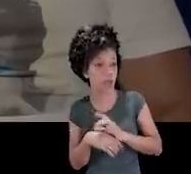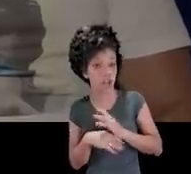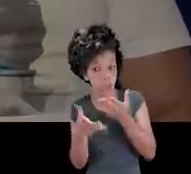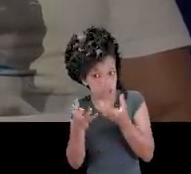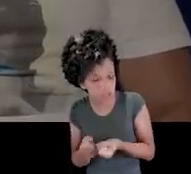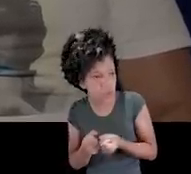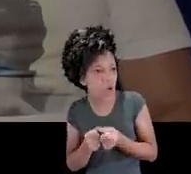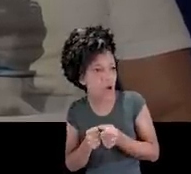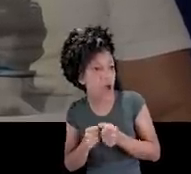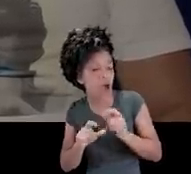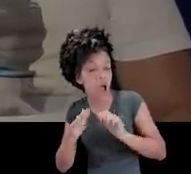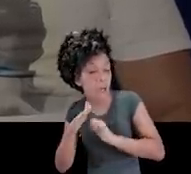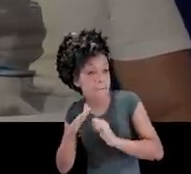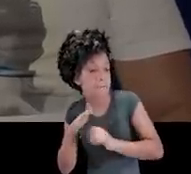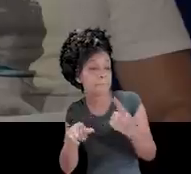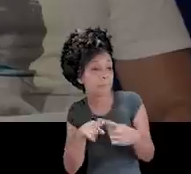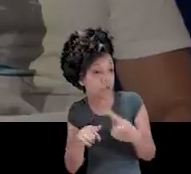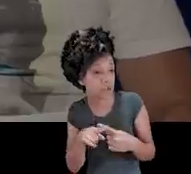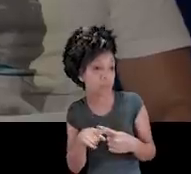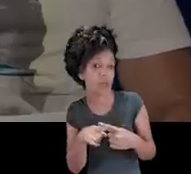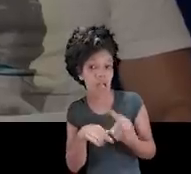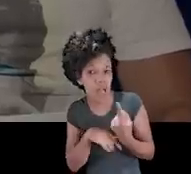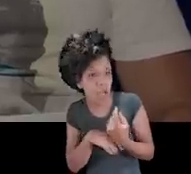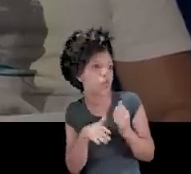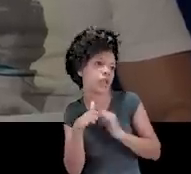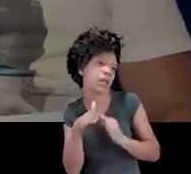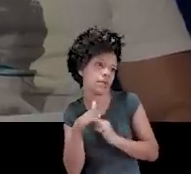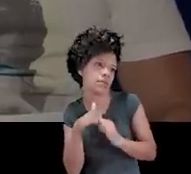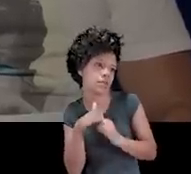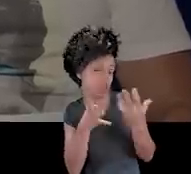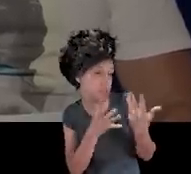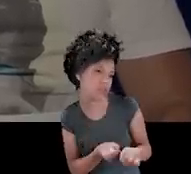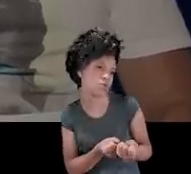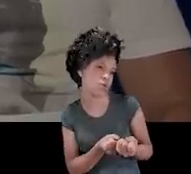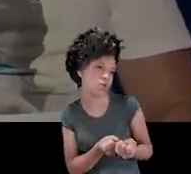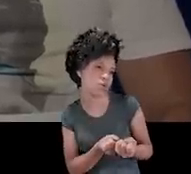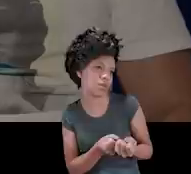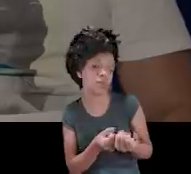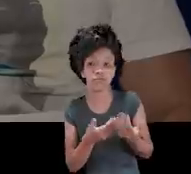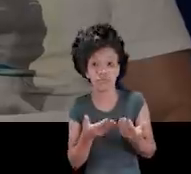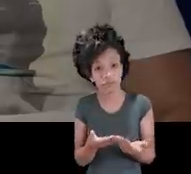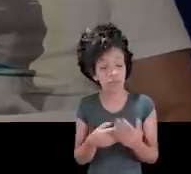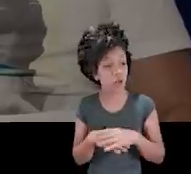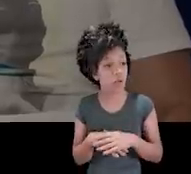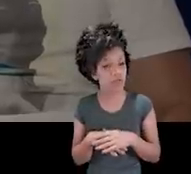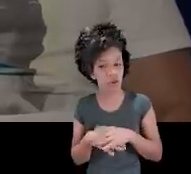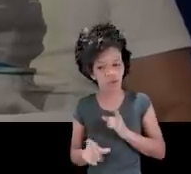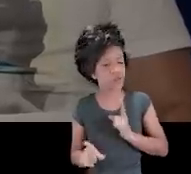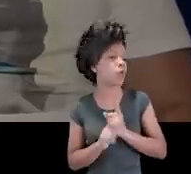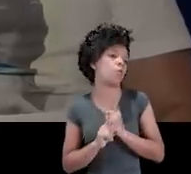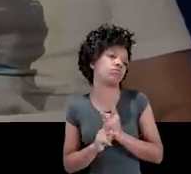fazer comercial para a empresa porque essa foi a única empresa que a aceitou. Ah. Então, foi um certo